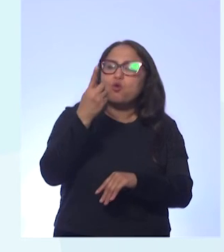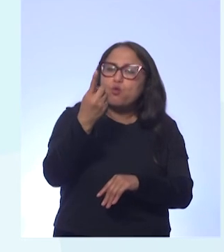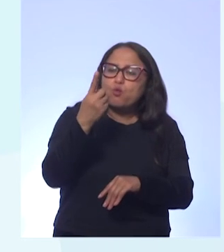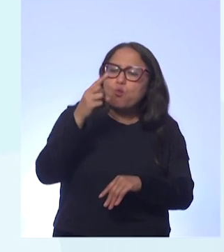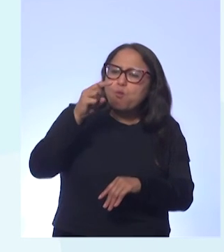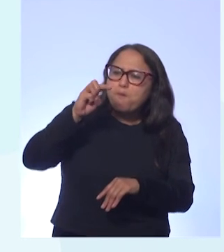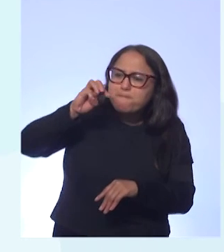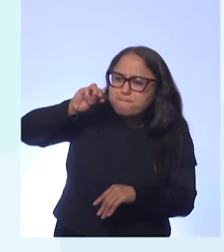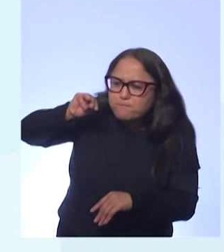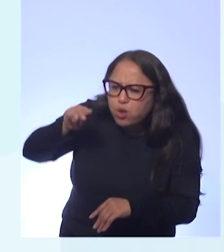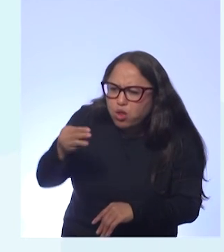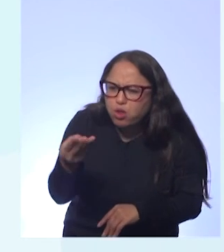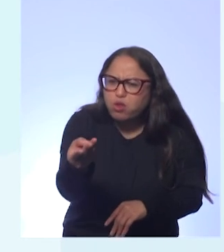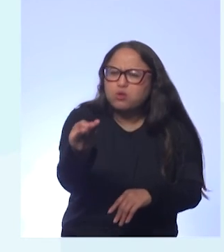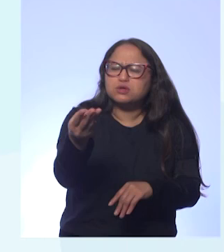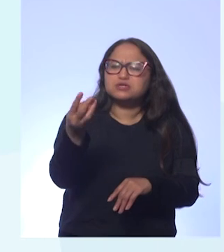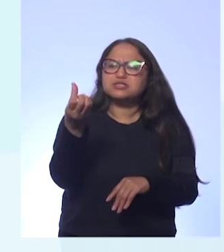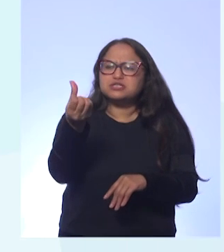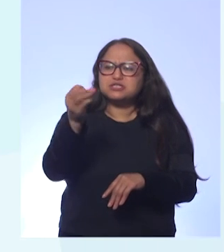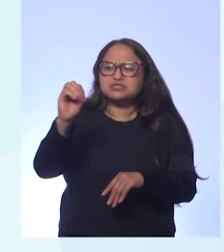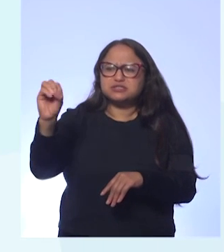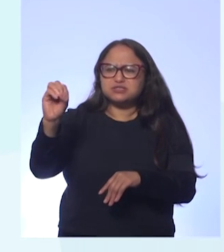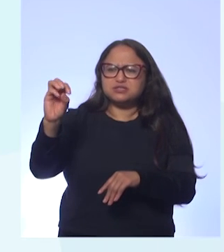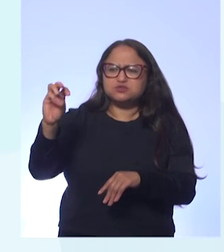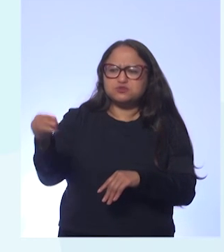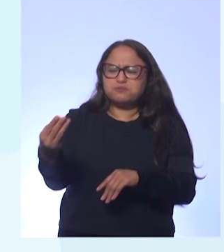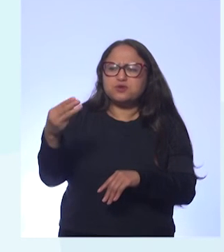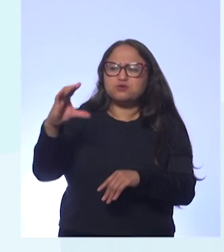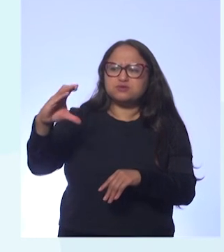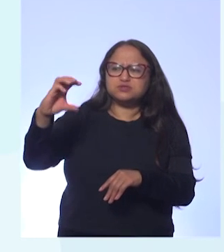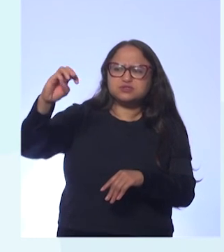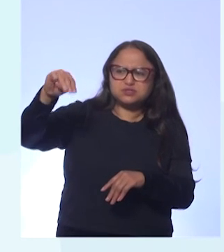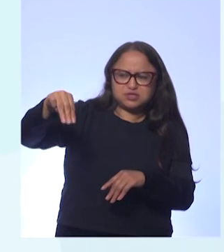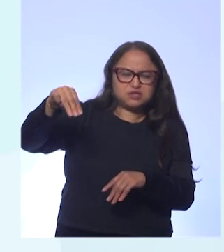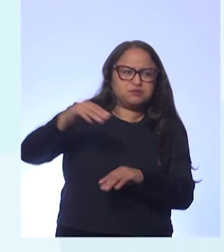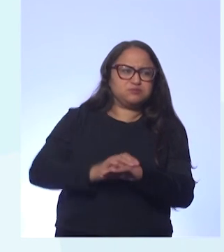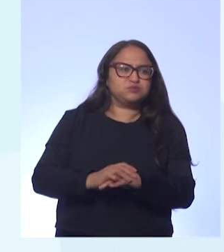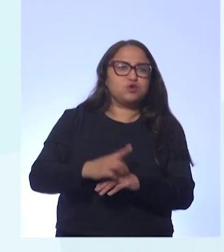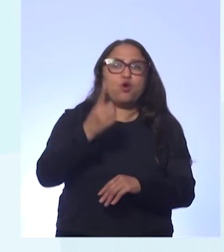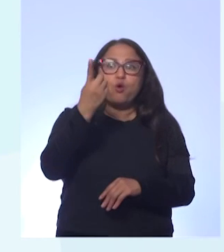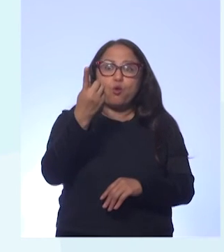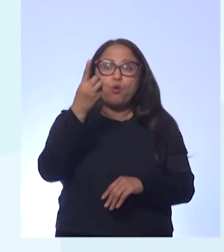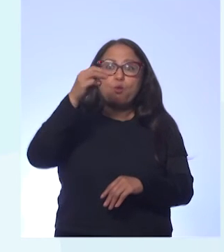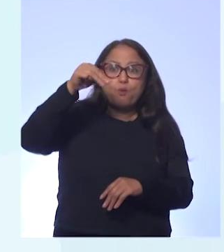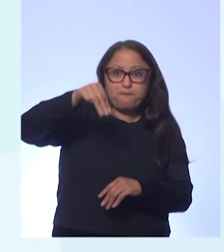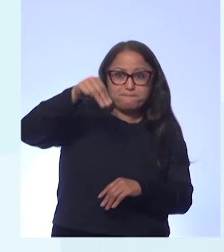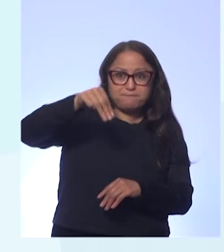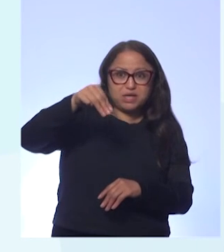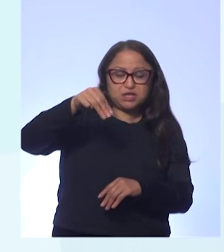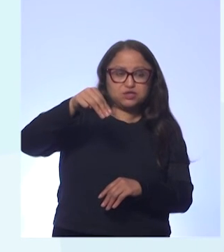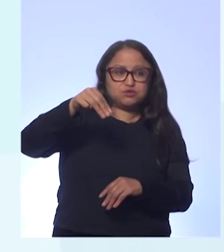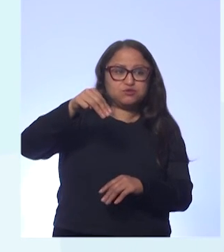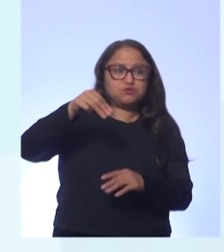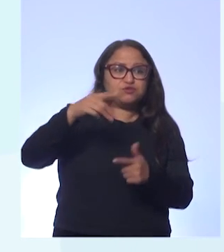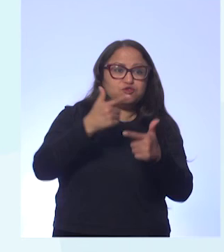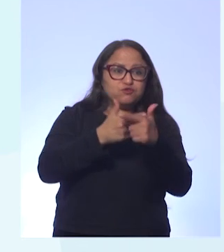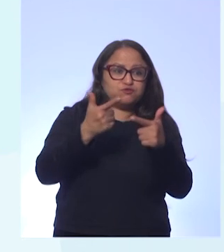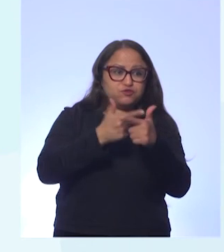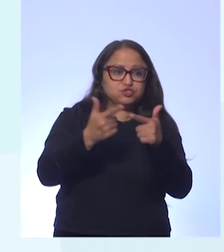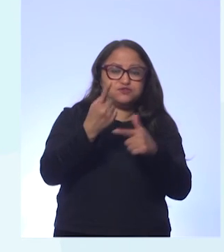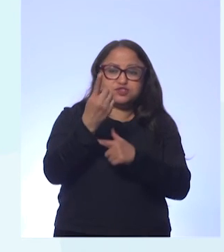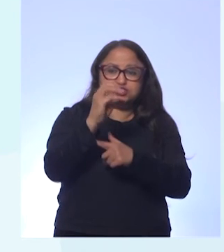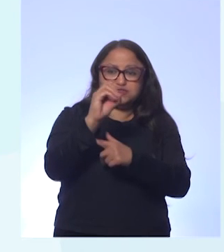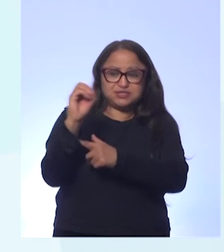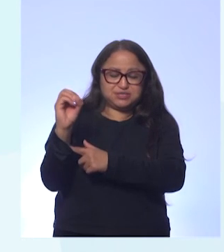1.600.000 centímetros. Centímetros quer dizer que você tem 1 metro e que foi dividido em 100 partes, né? Cada